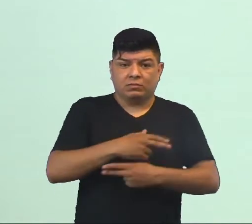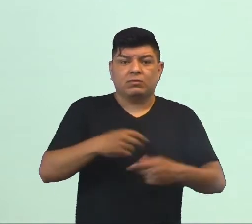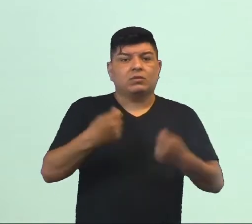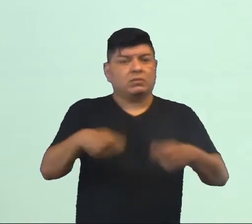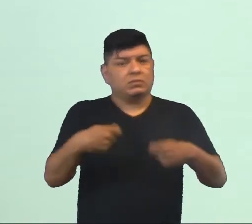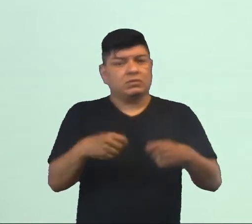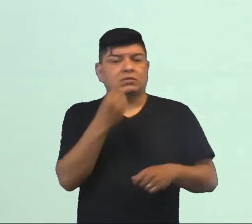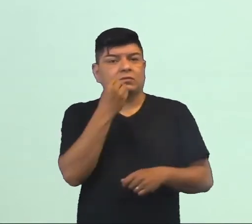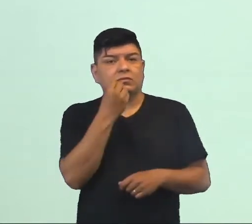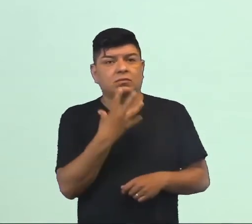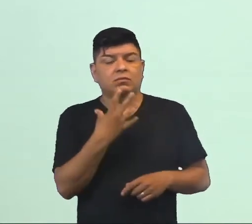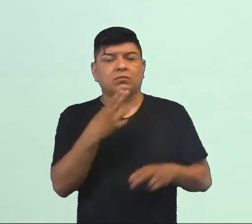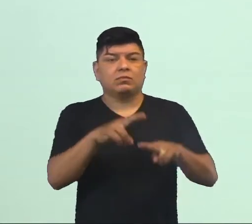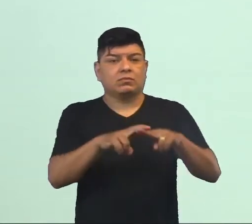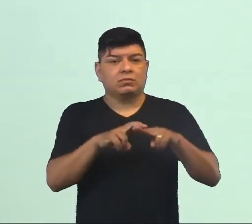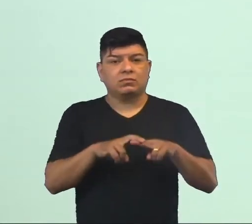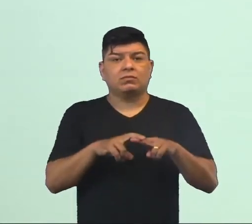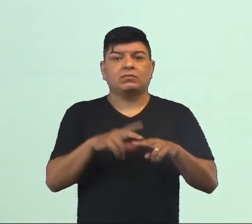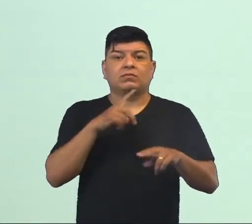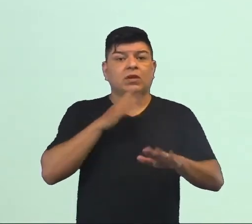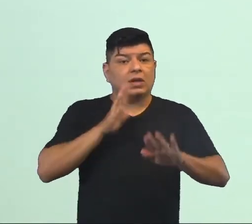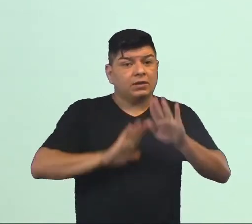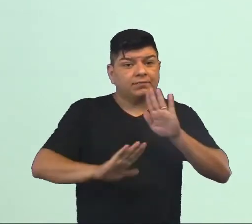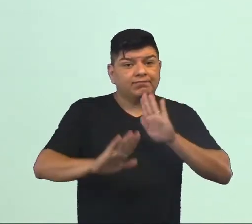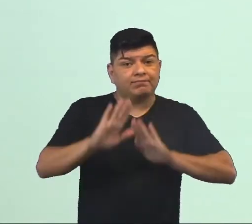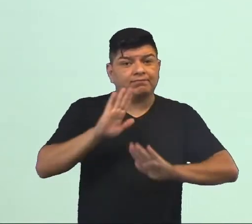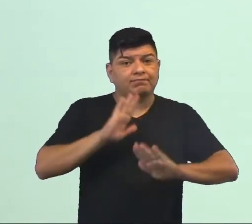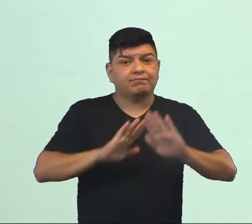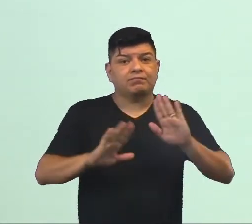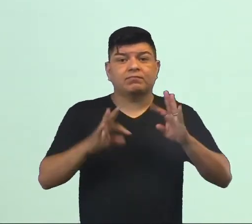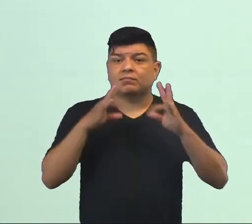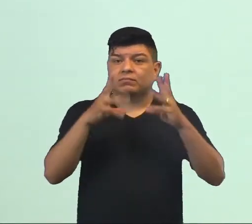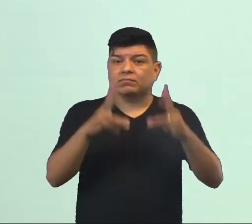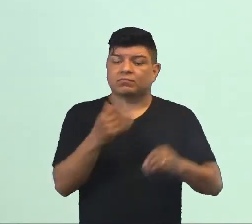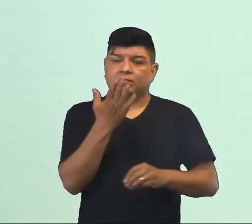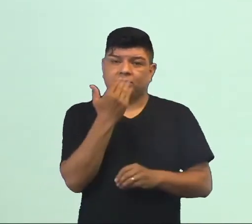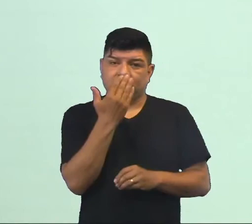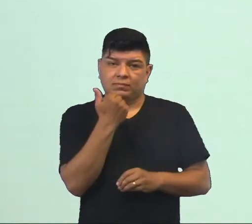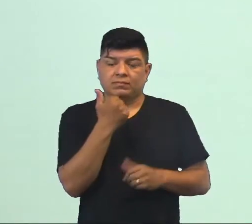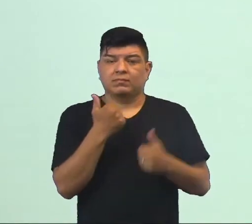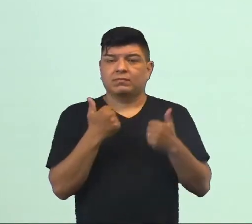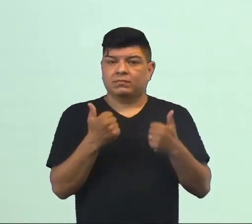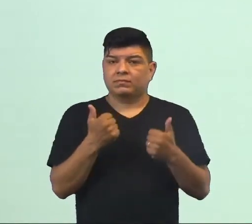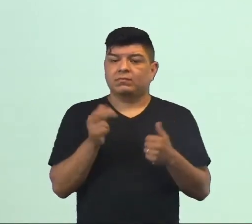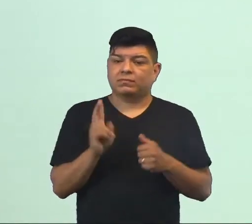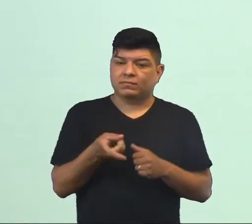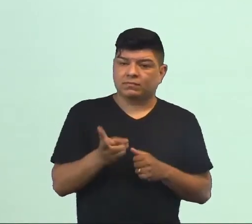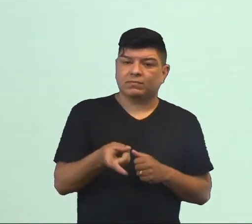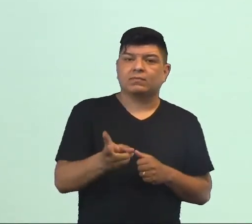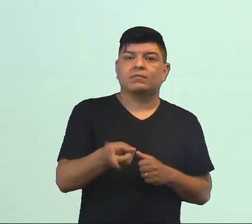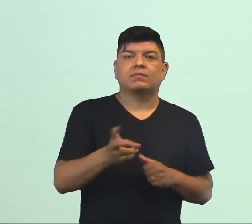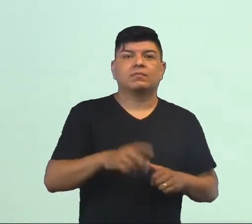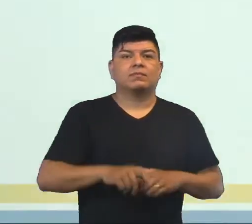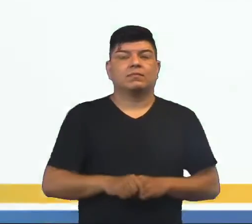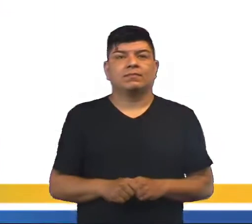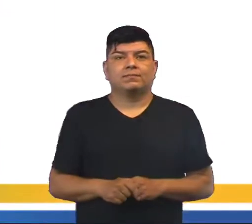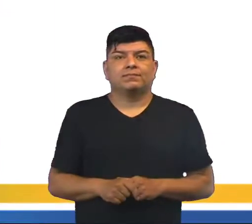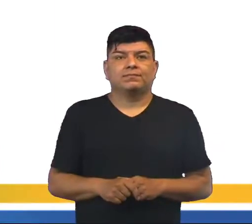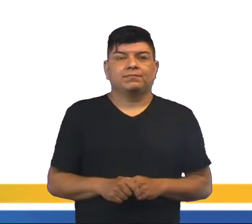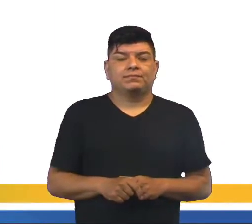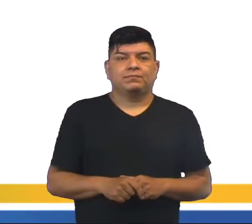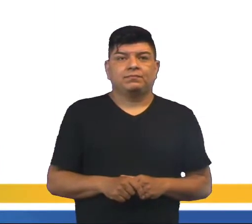necessários. Por isso, nós temos que ter cuidado com aquilo que nos alimentamos. Mas vamos dar continuidade.